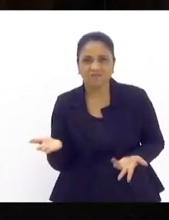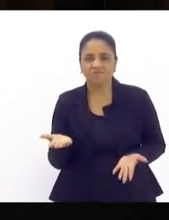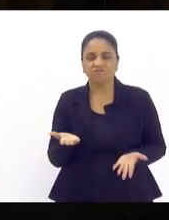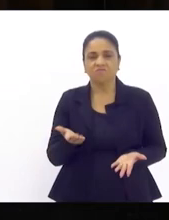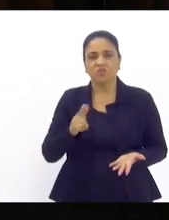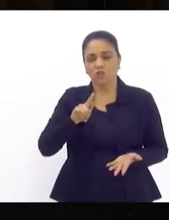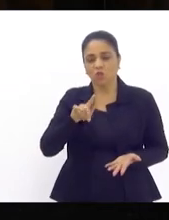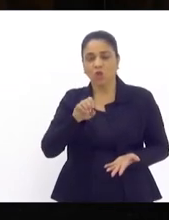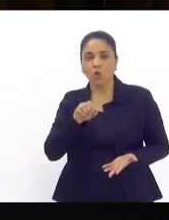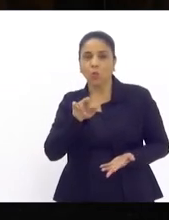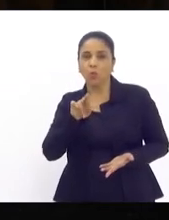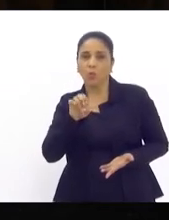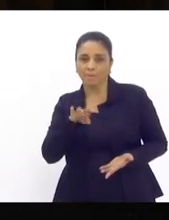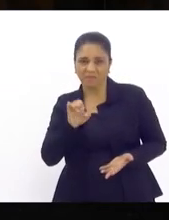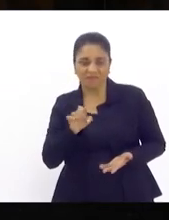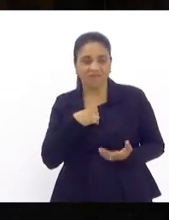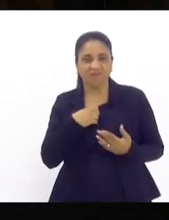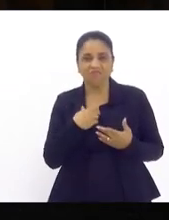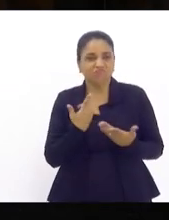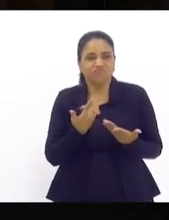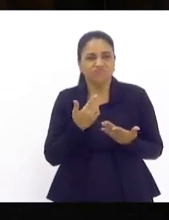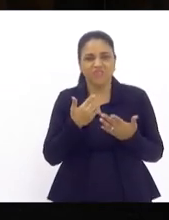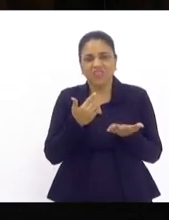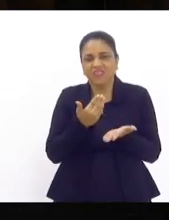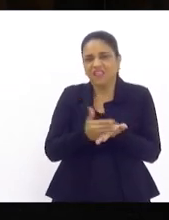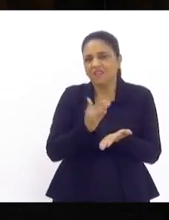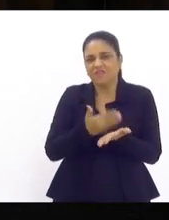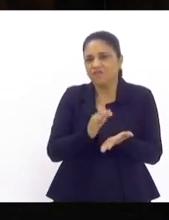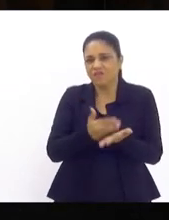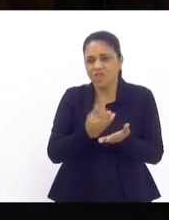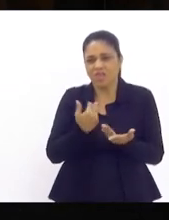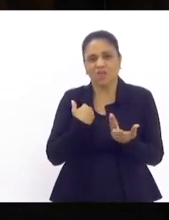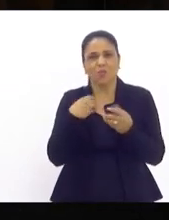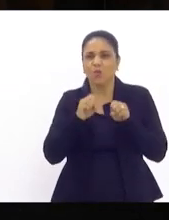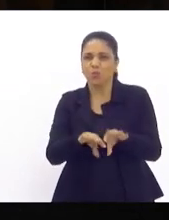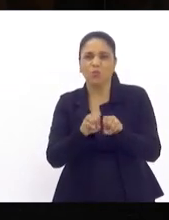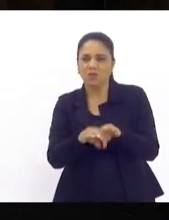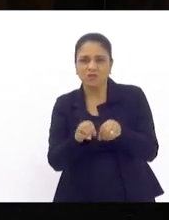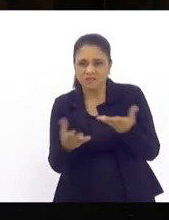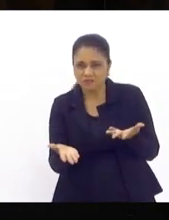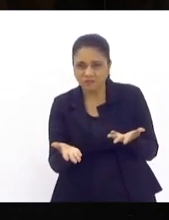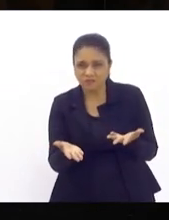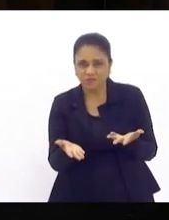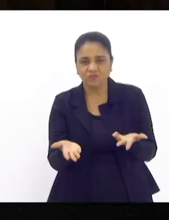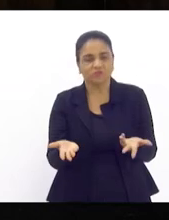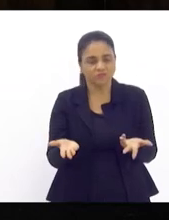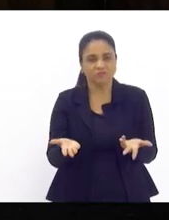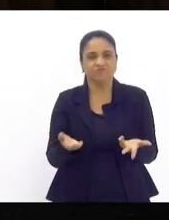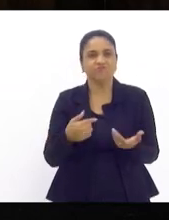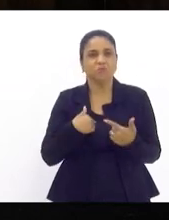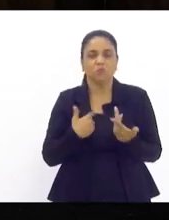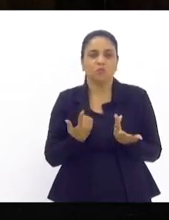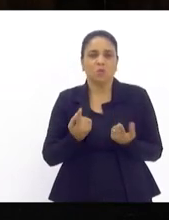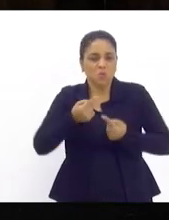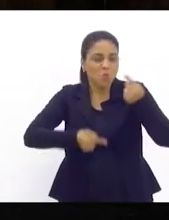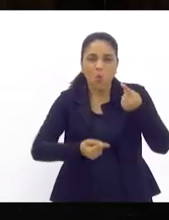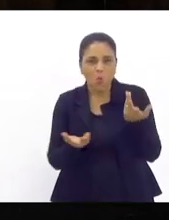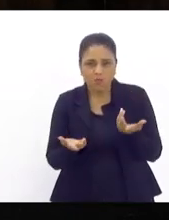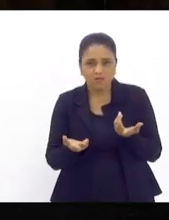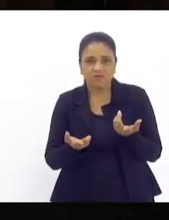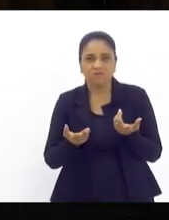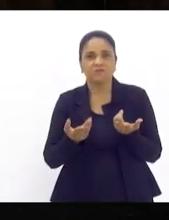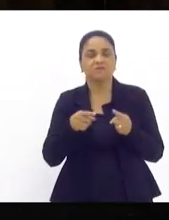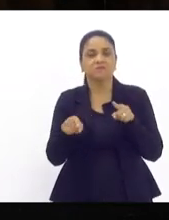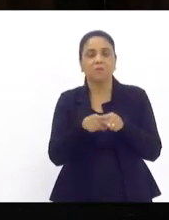conteúdo escolar, né, que nós convencionamos a ter, passam a não fazer parte do nosso trabalho. Além disso tudo, da